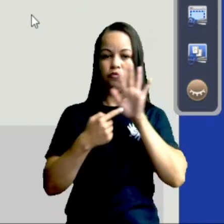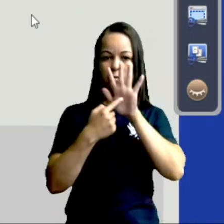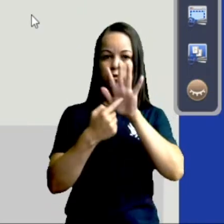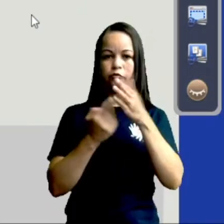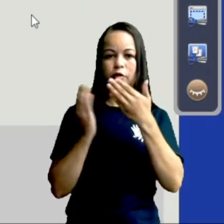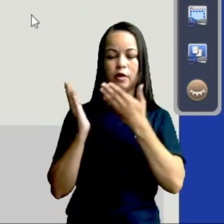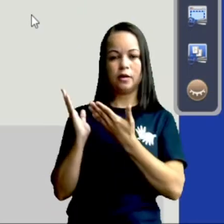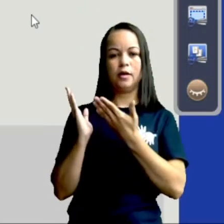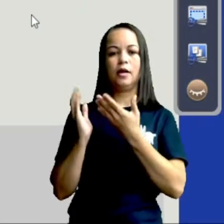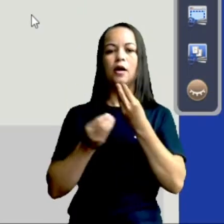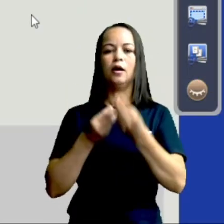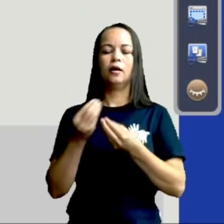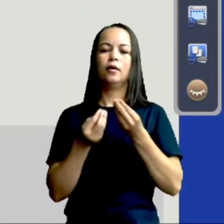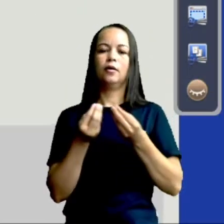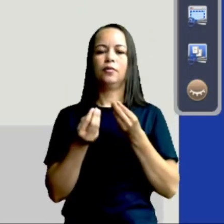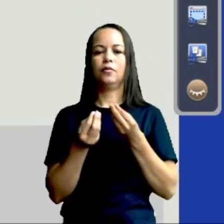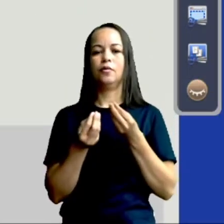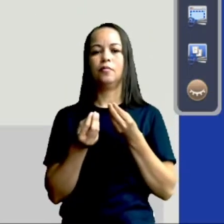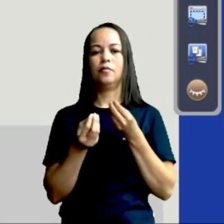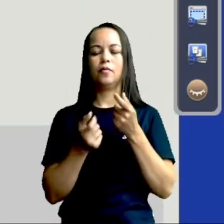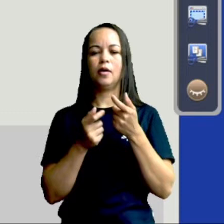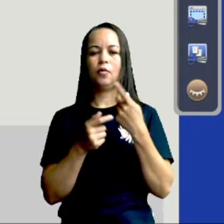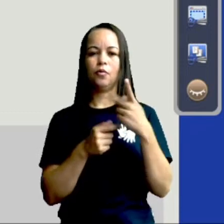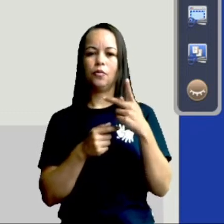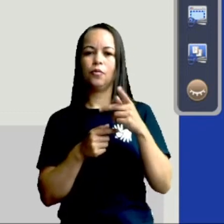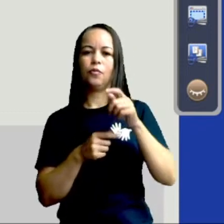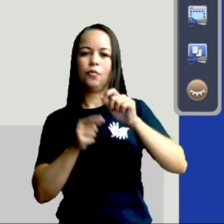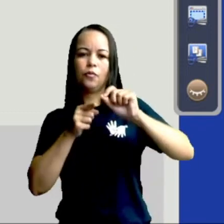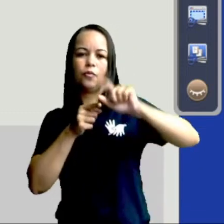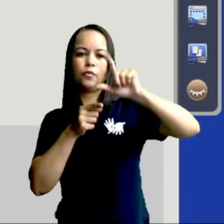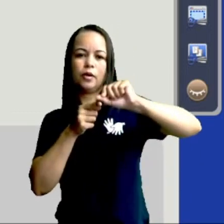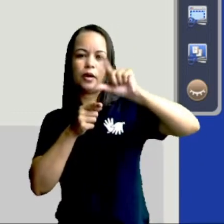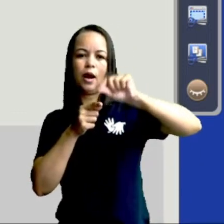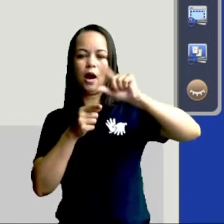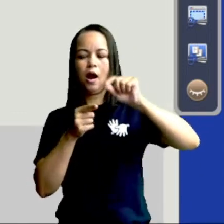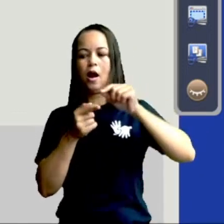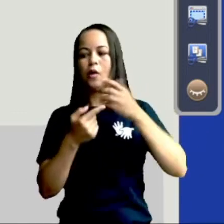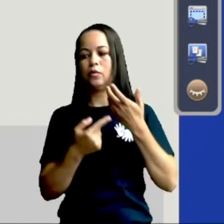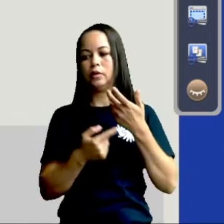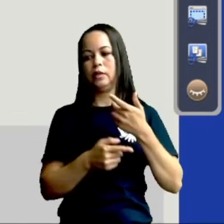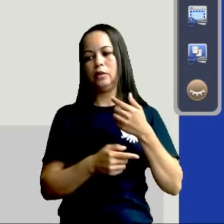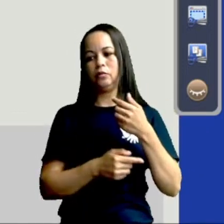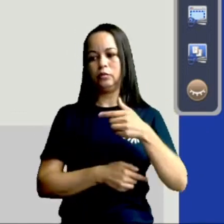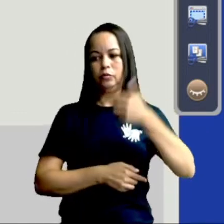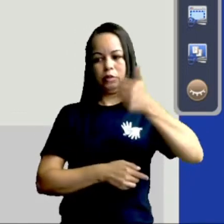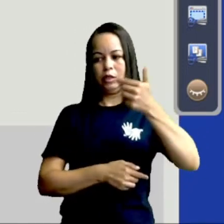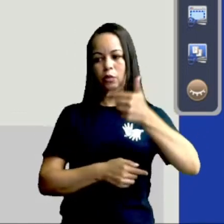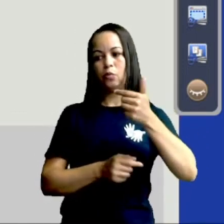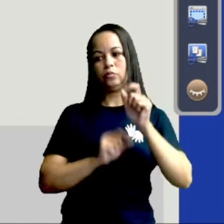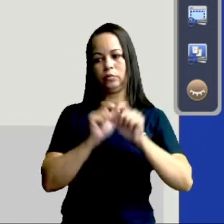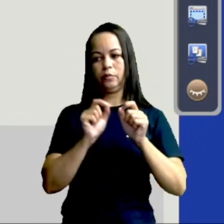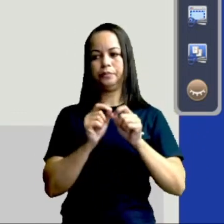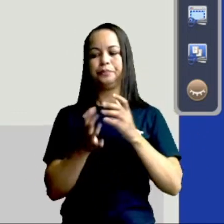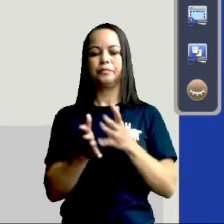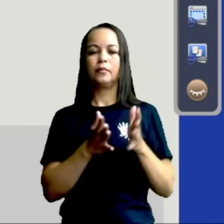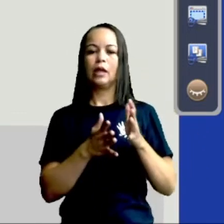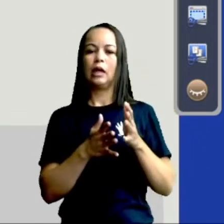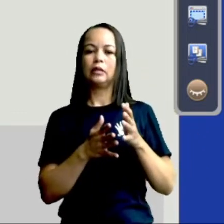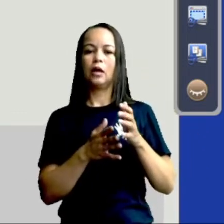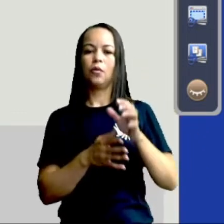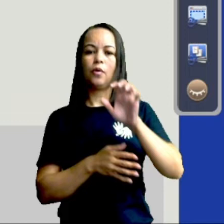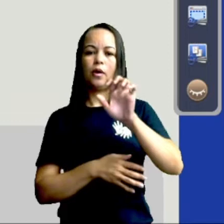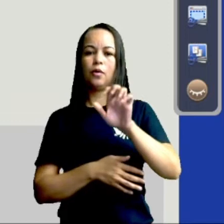aqui. O grau de uma equação, que não era para ter aqui desse segundo grau. Então, o grau de uma equação é o